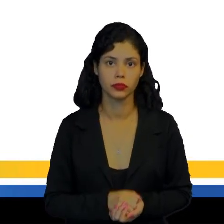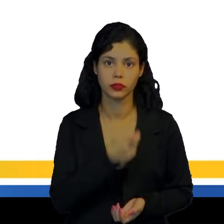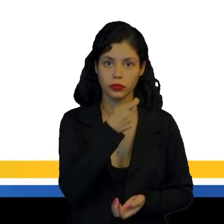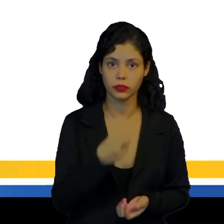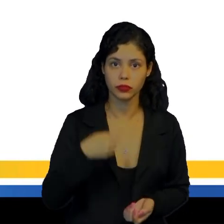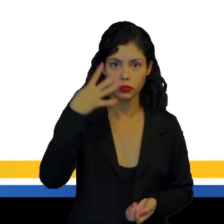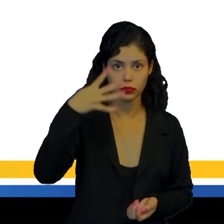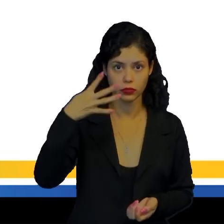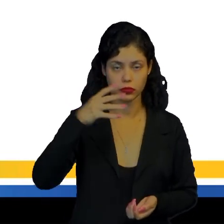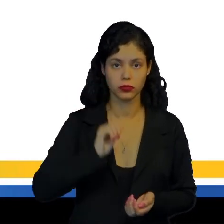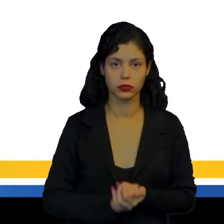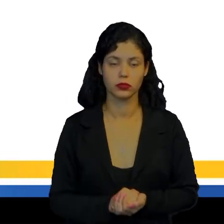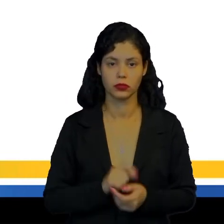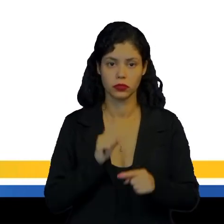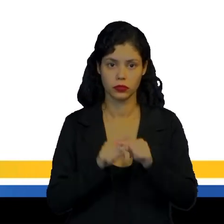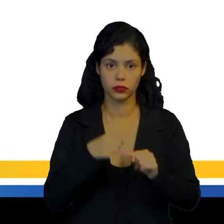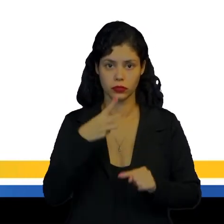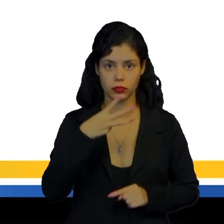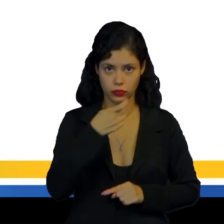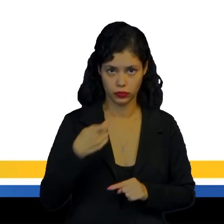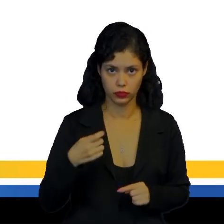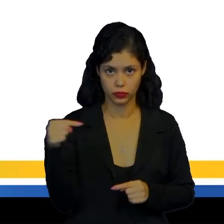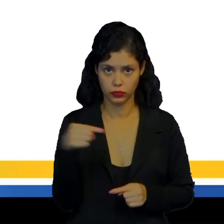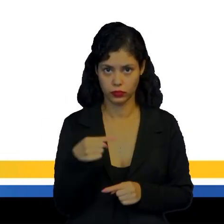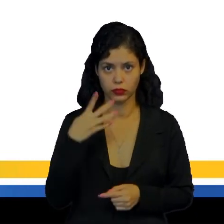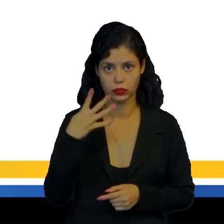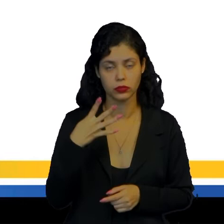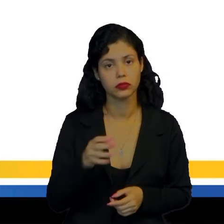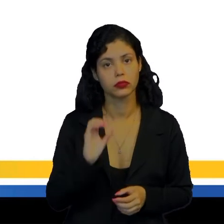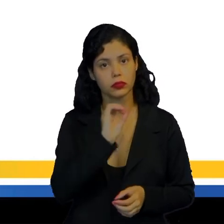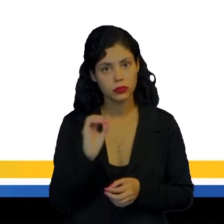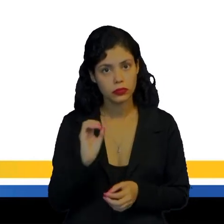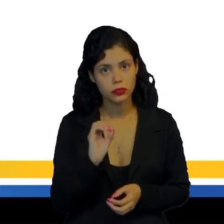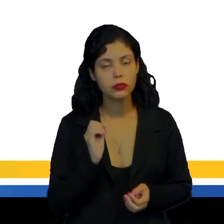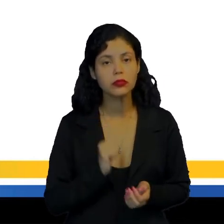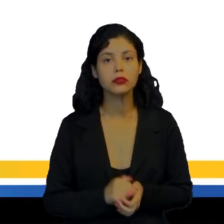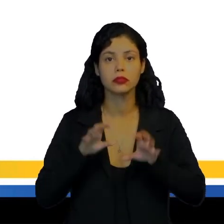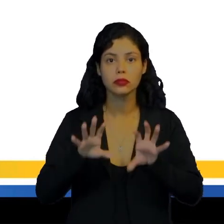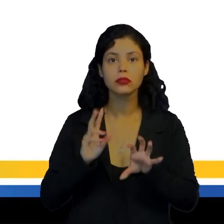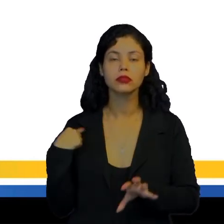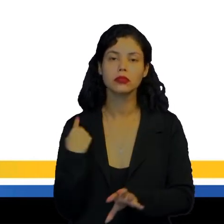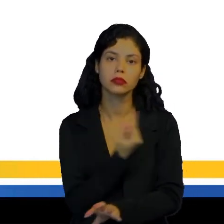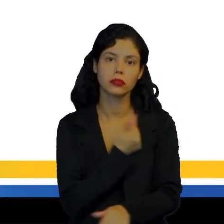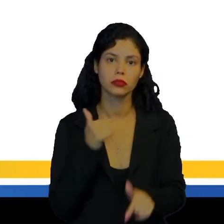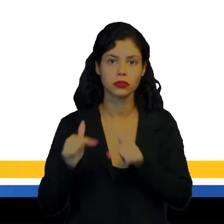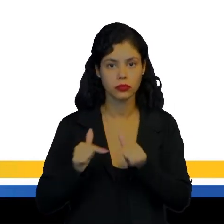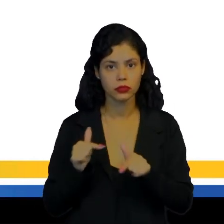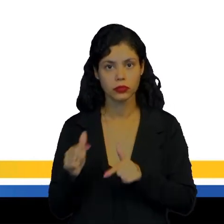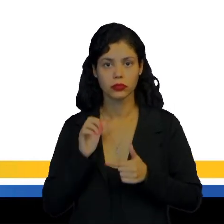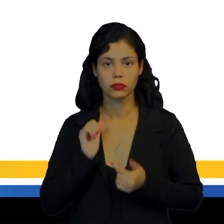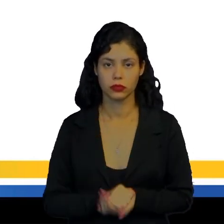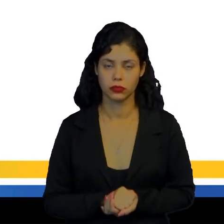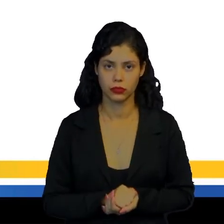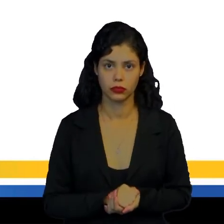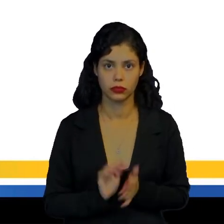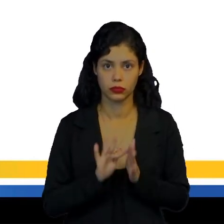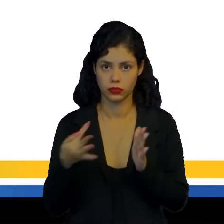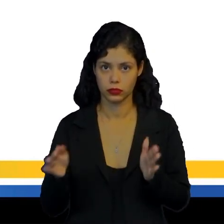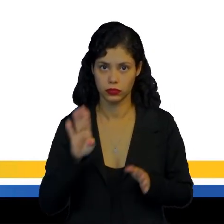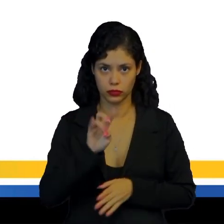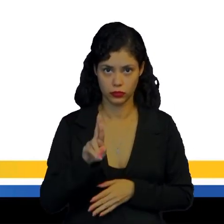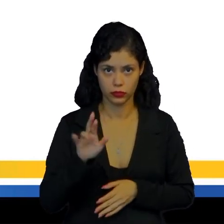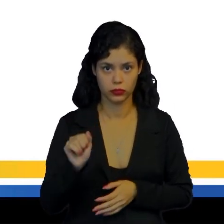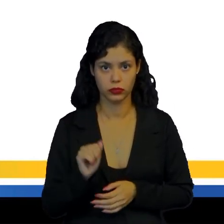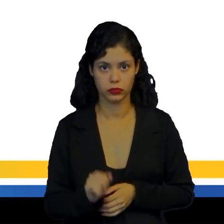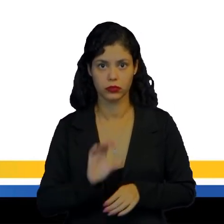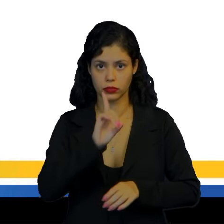ao quadrado mais 3x menos 4, que é igual a 0. E aí nós vamos trabalhar a forma de Bhaskara,